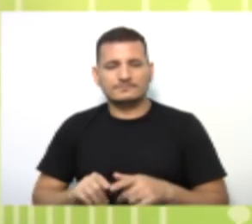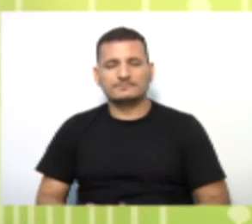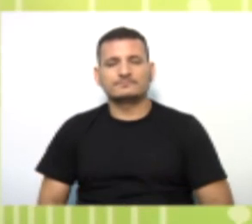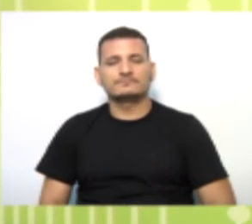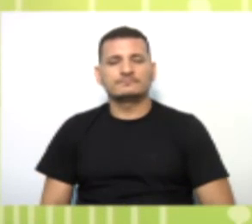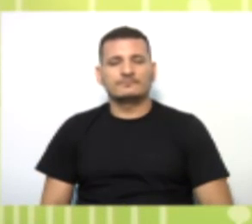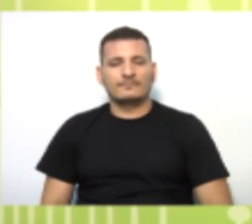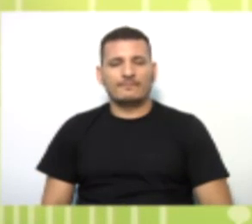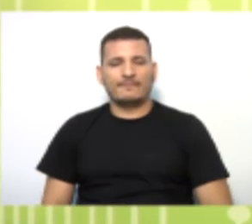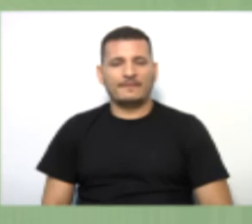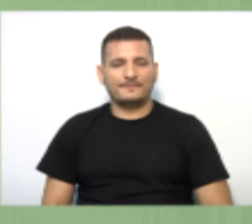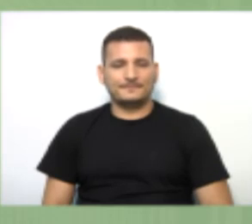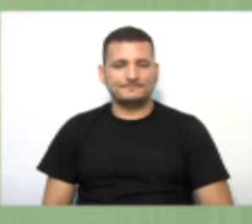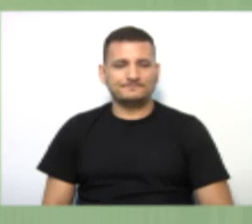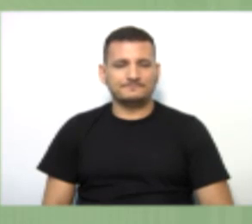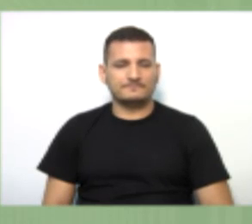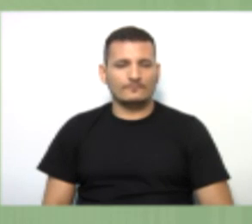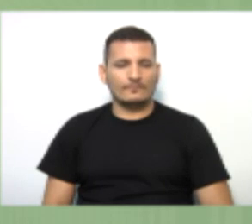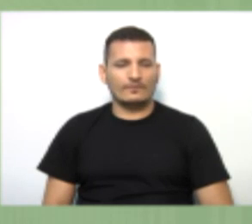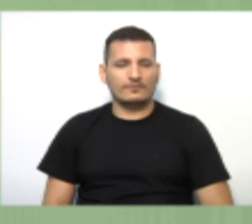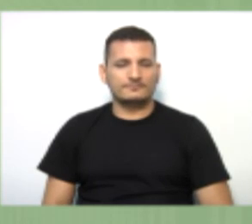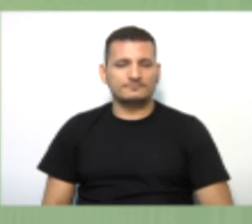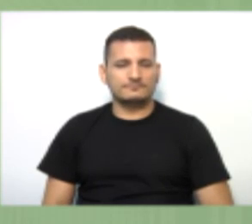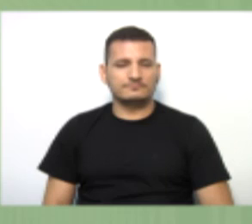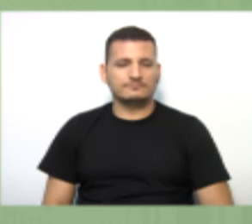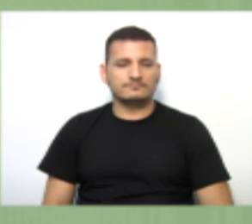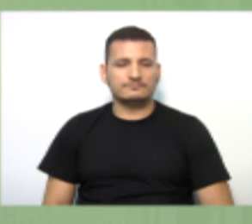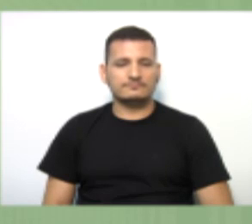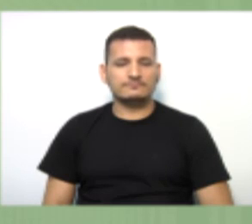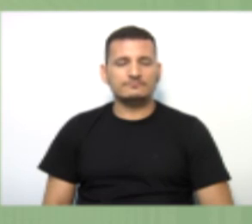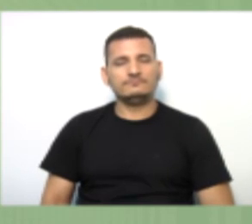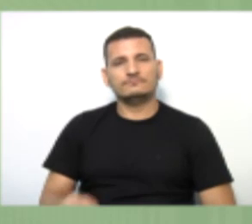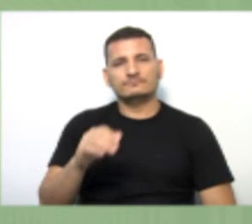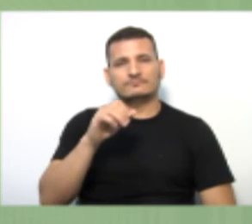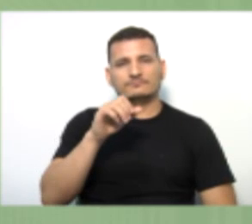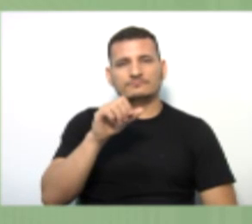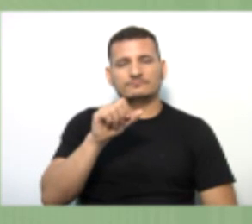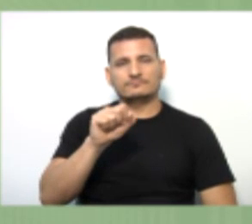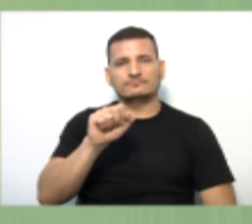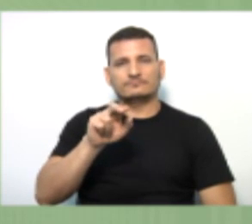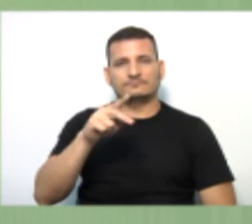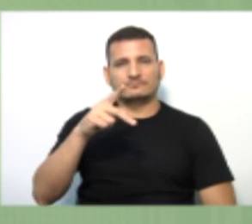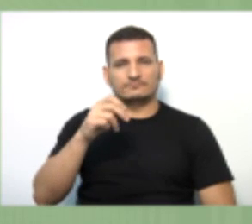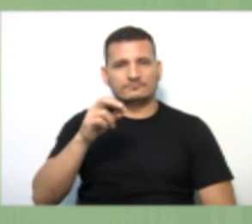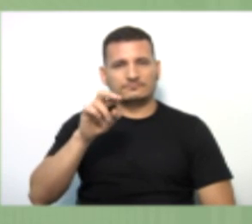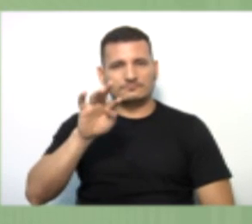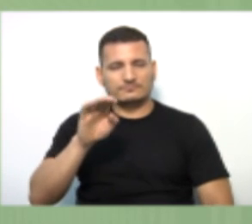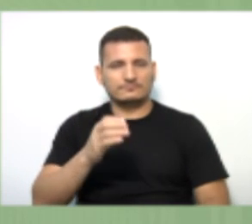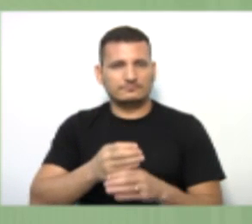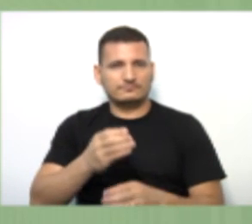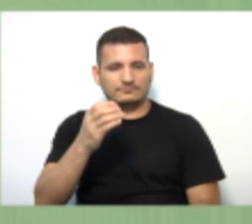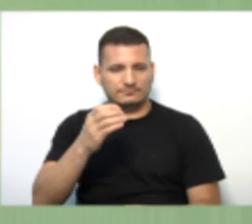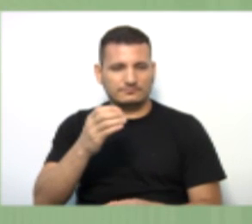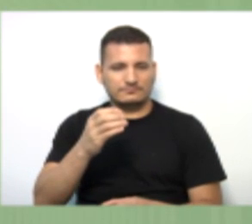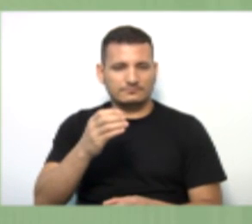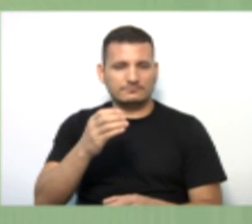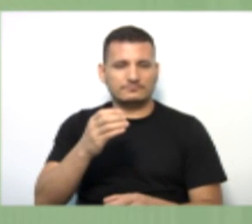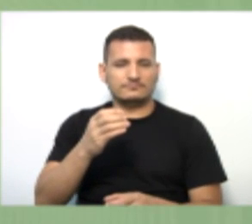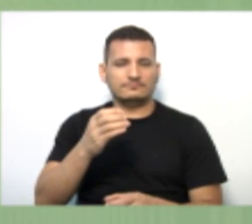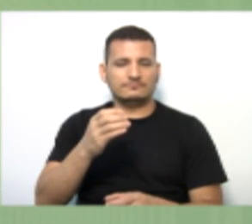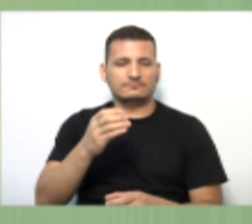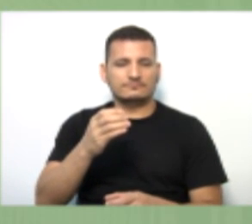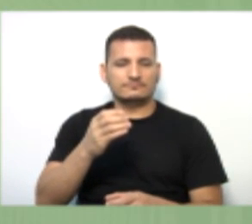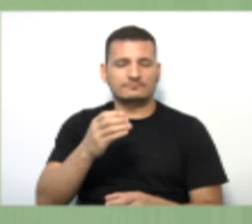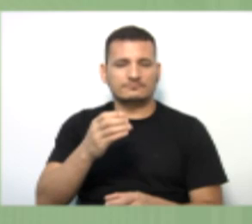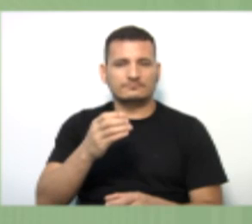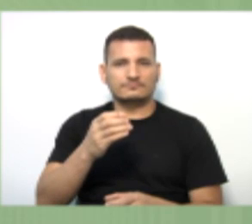lá. Olha como é que seria aqui. Legal. Suporte de copos automatizado inteligente. Esse